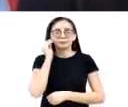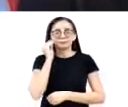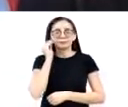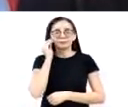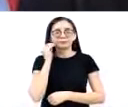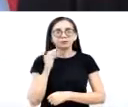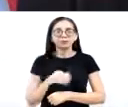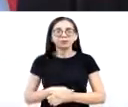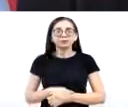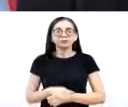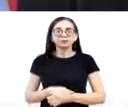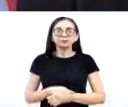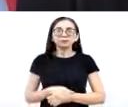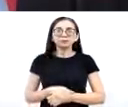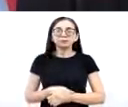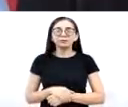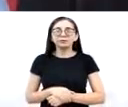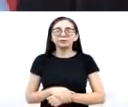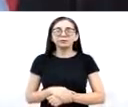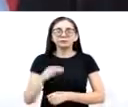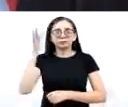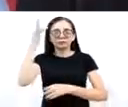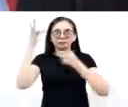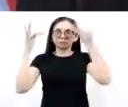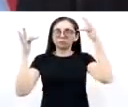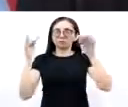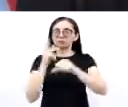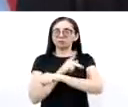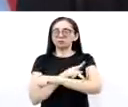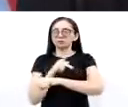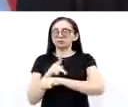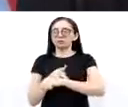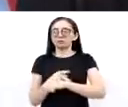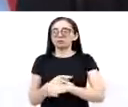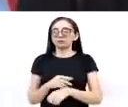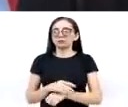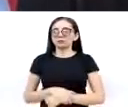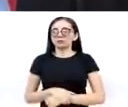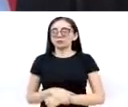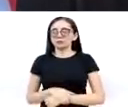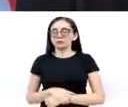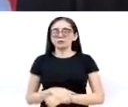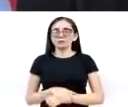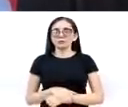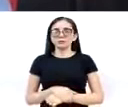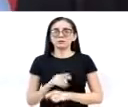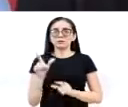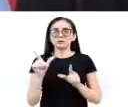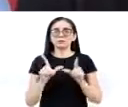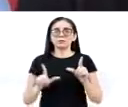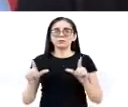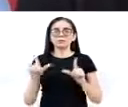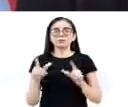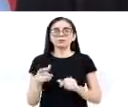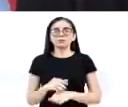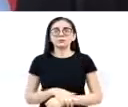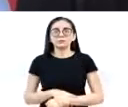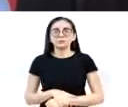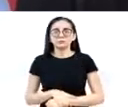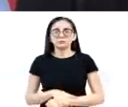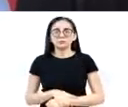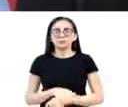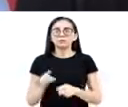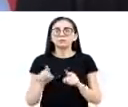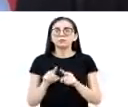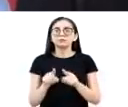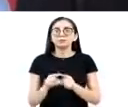também experiência em Letras, Filosofia, Pedagogia, assim como também Educação Especial e em